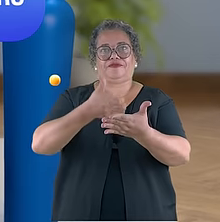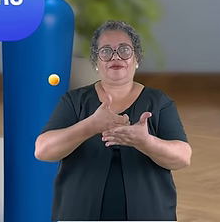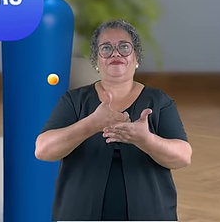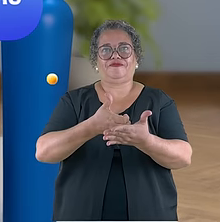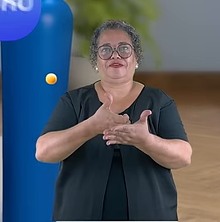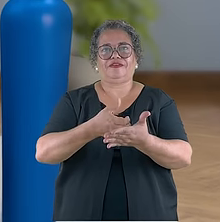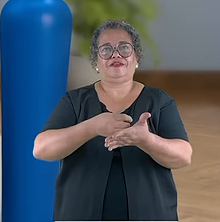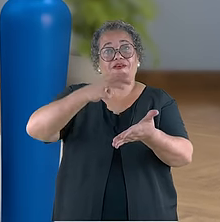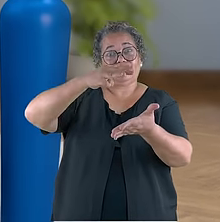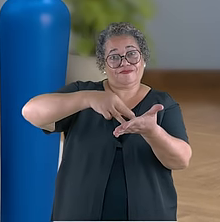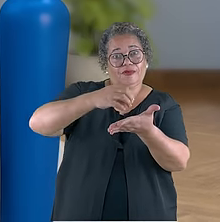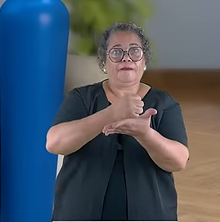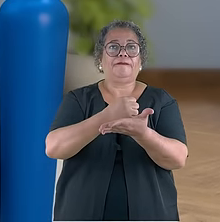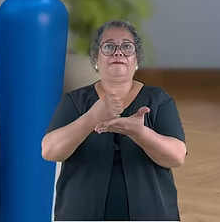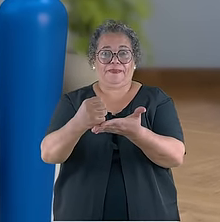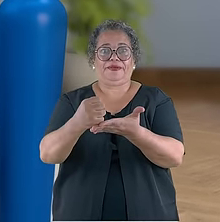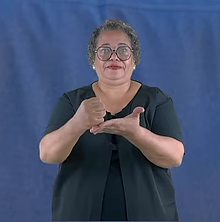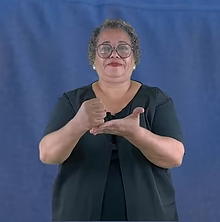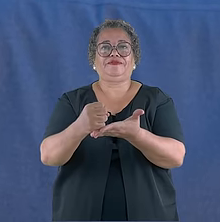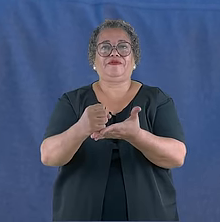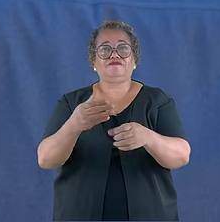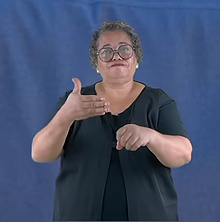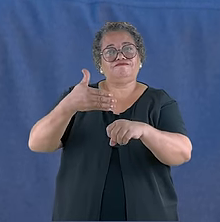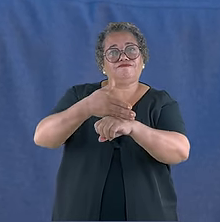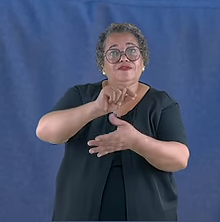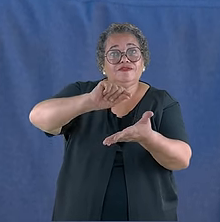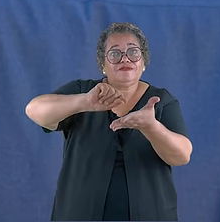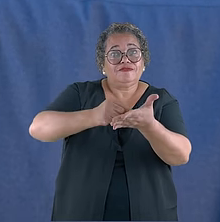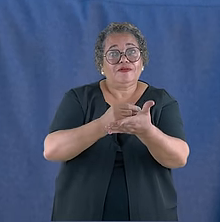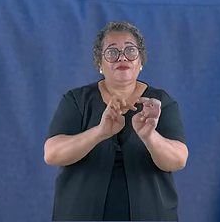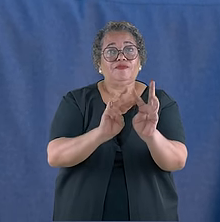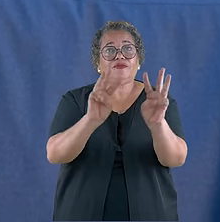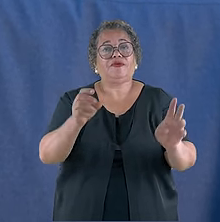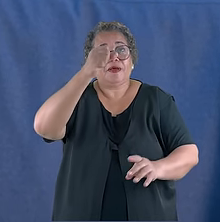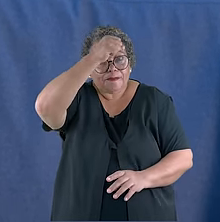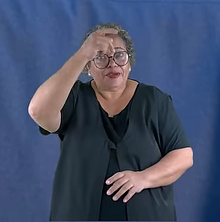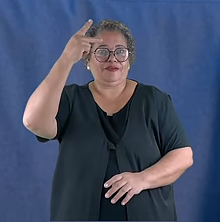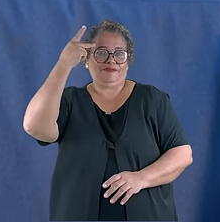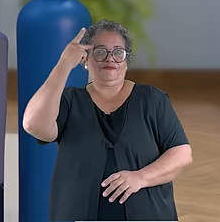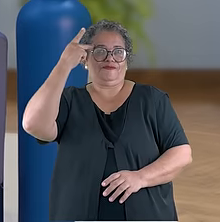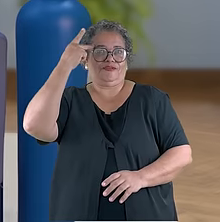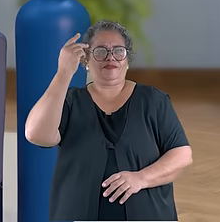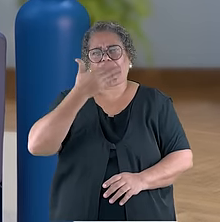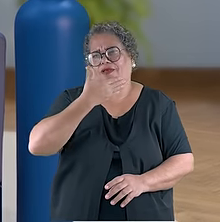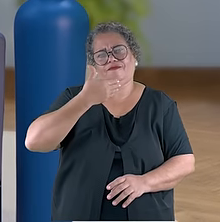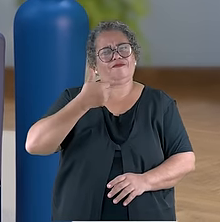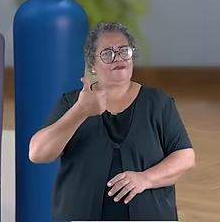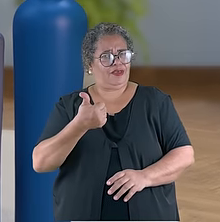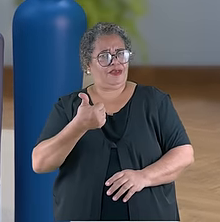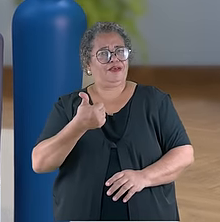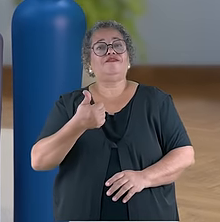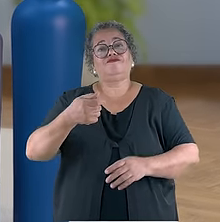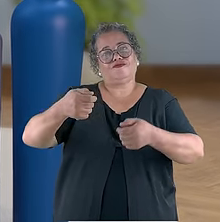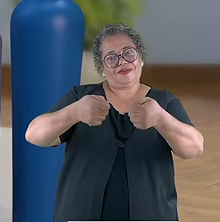à vista. Bem melhor que o desconto no boleto, né? Para participar, é só fazer adesão no portal da Prefeitura. É rápido,